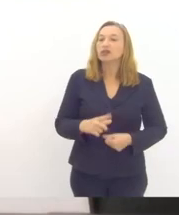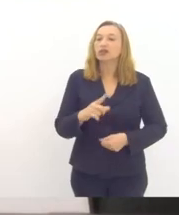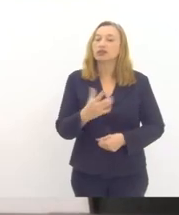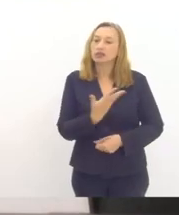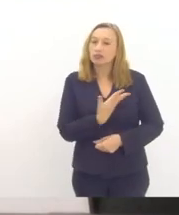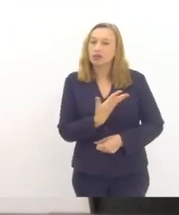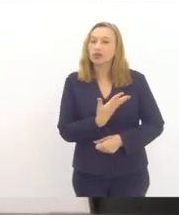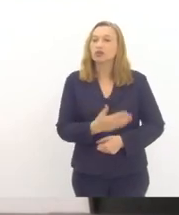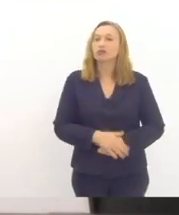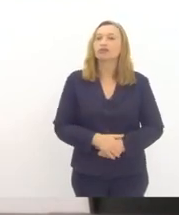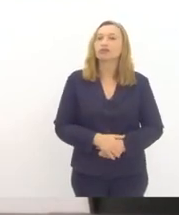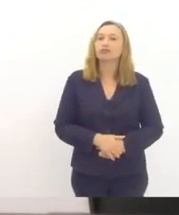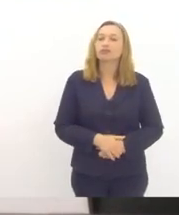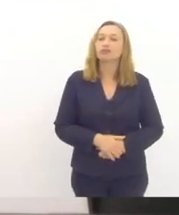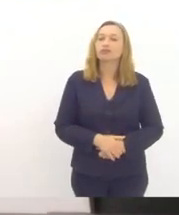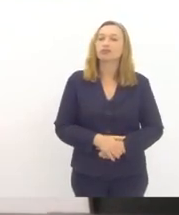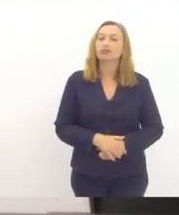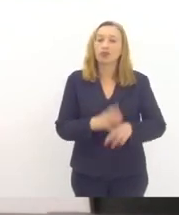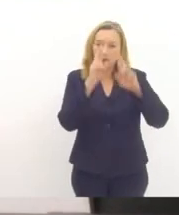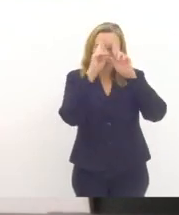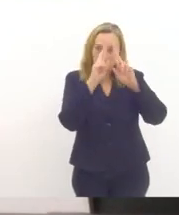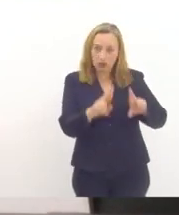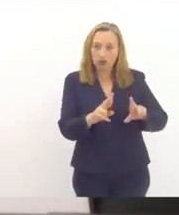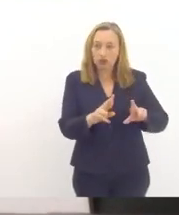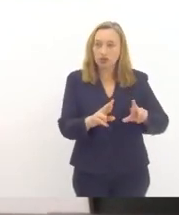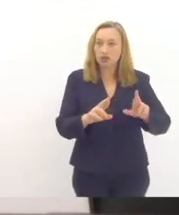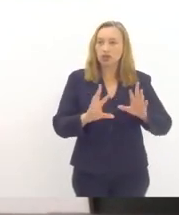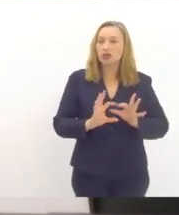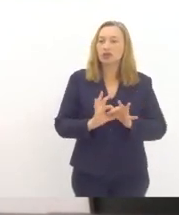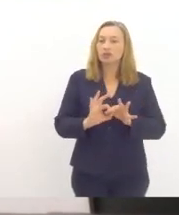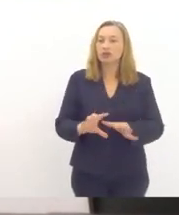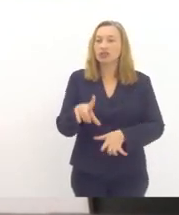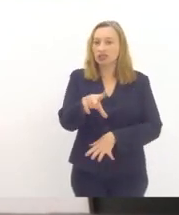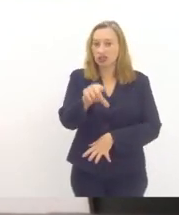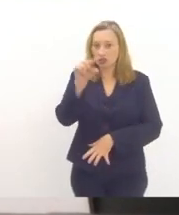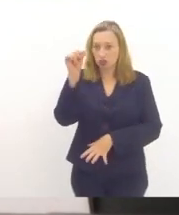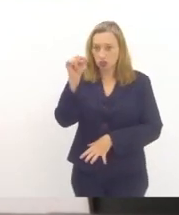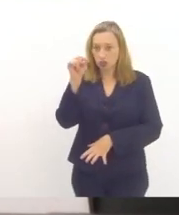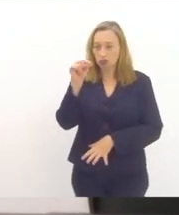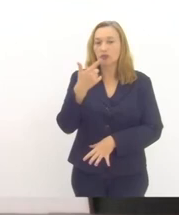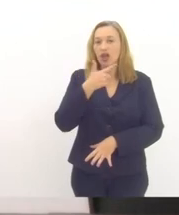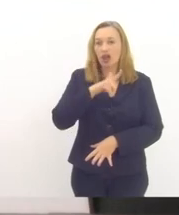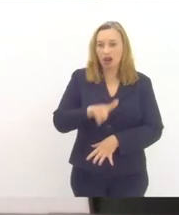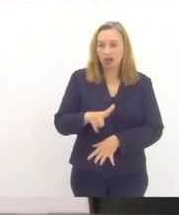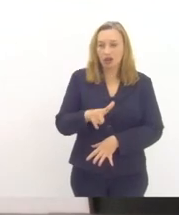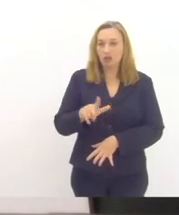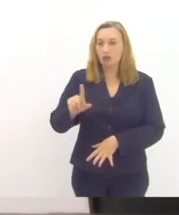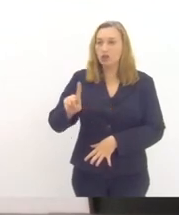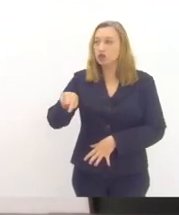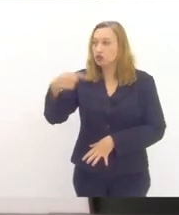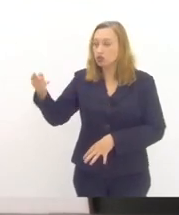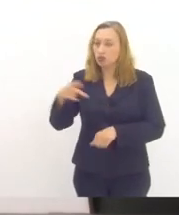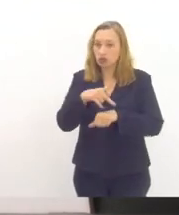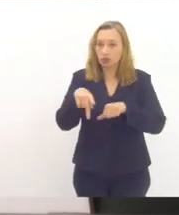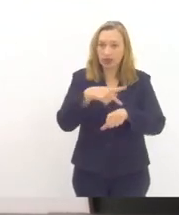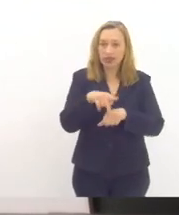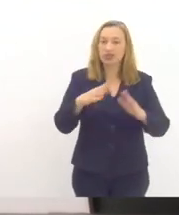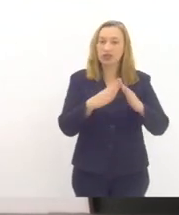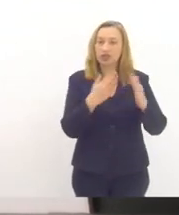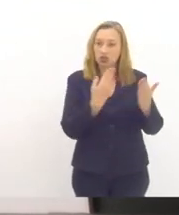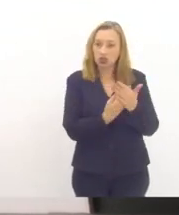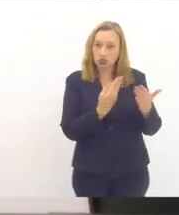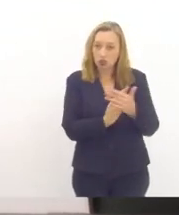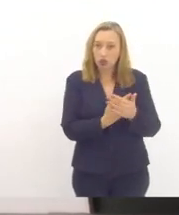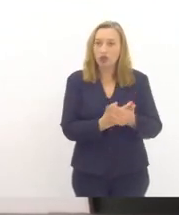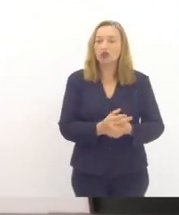né? Nós respeitamos a autonomia da escolha pela língua estrangeira, pelas escolas. Então,